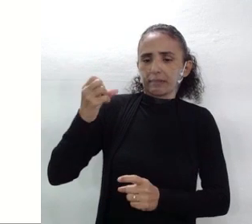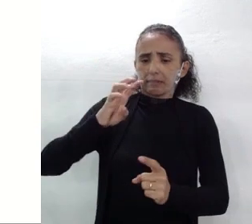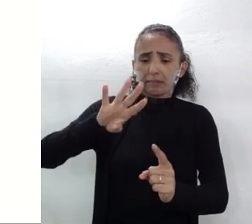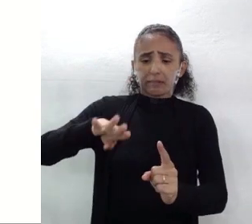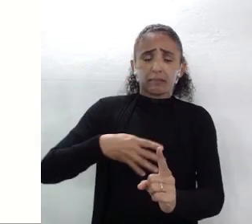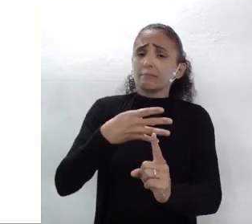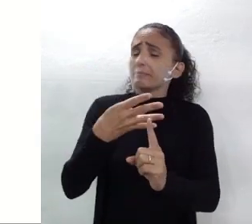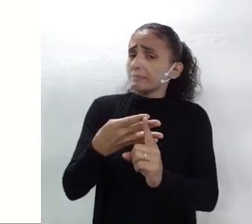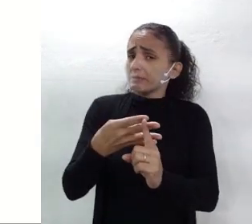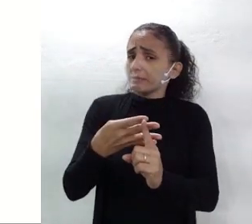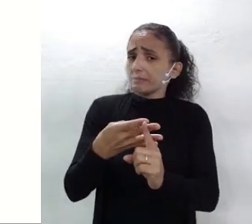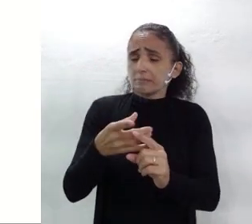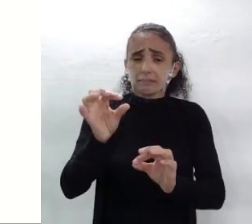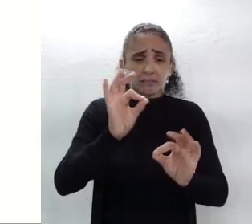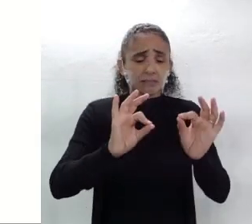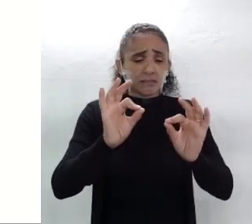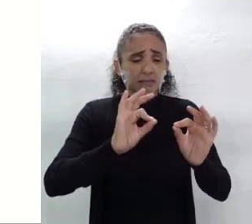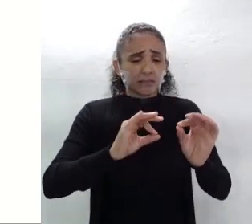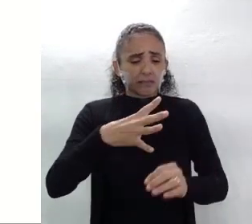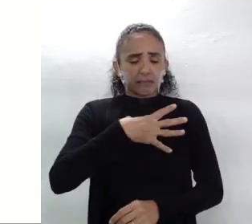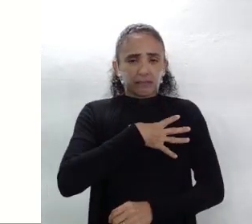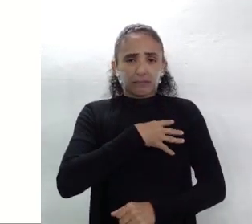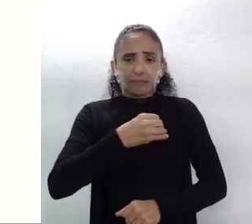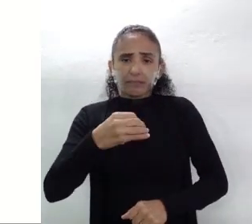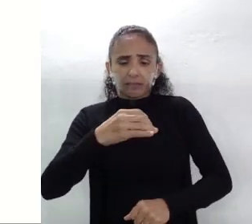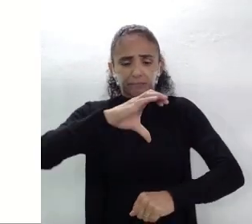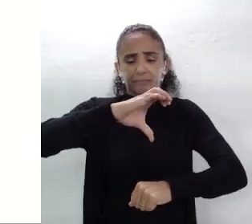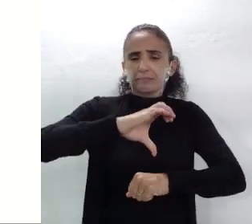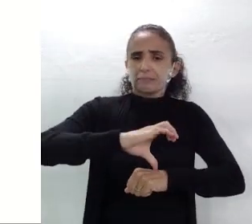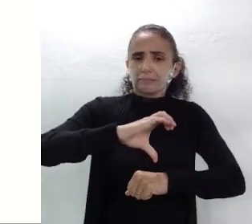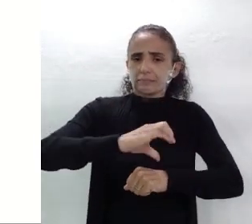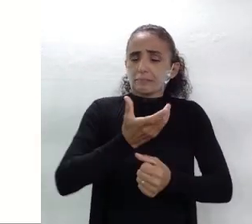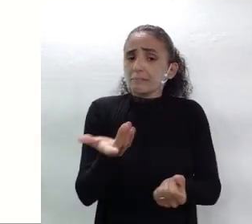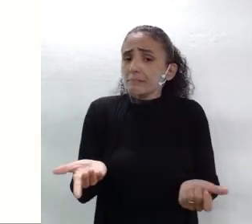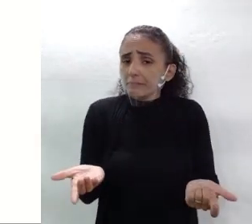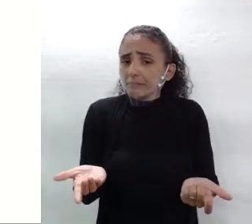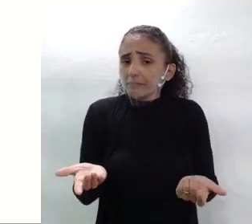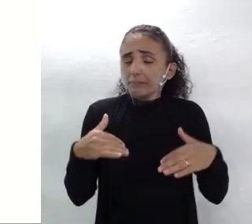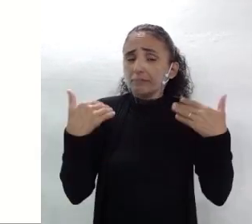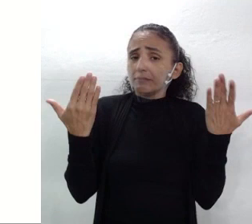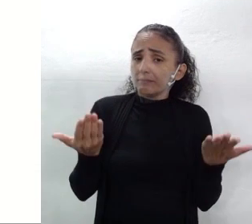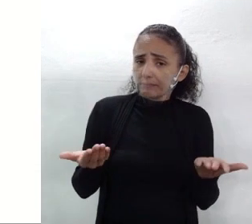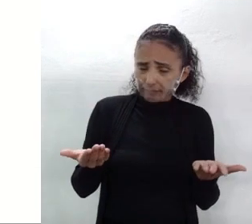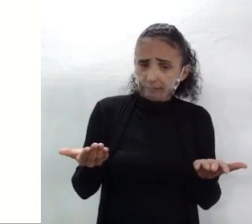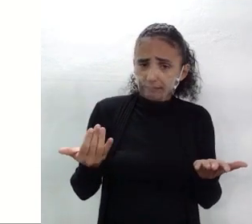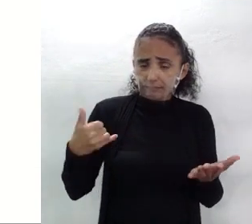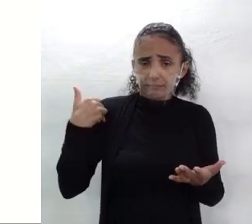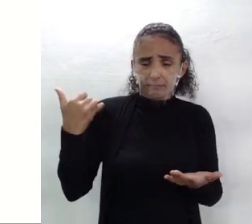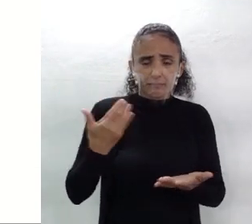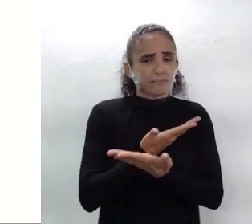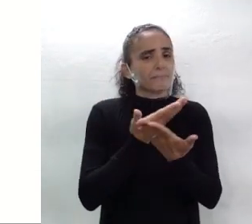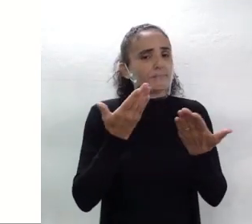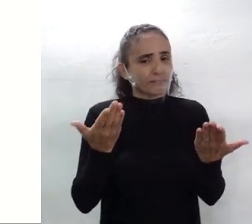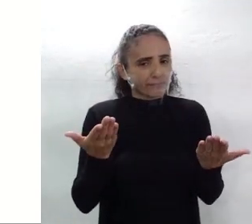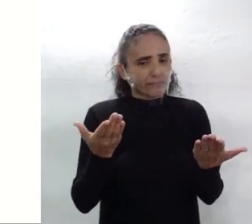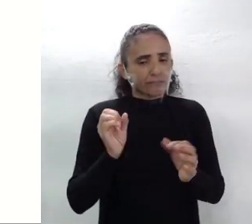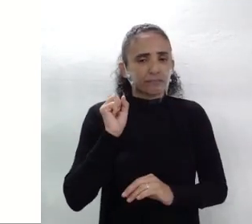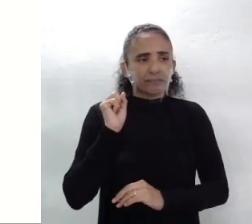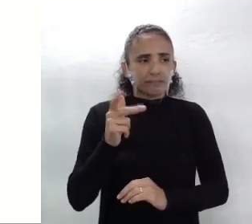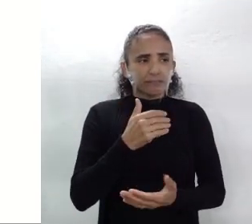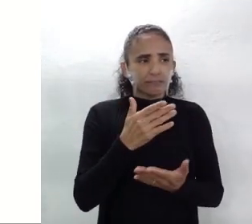não sei a idade do filho, então coloca a incógnita. E a idade do pai, como é que fica? Show de bola, isso